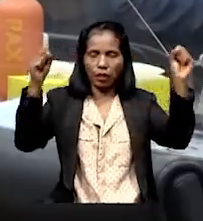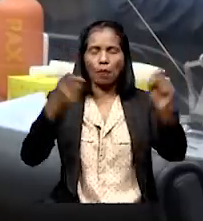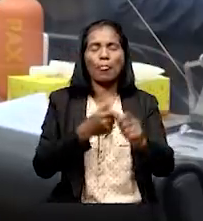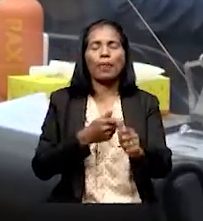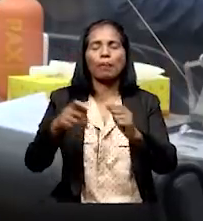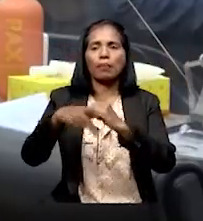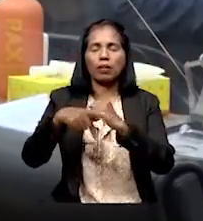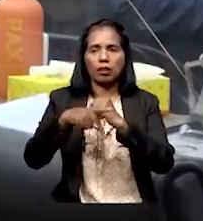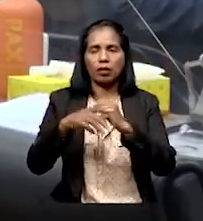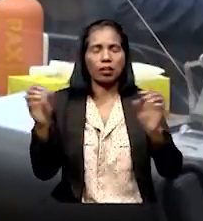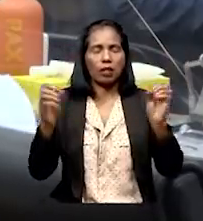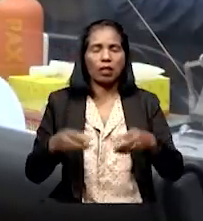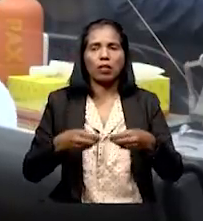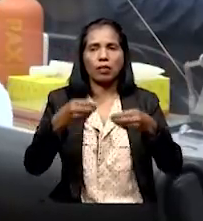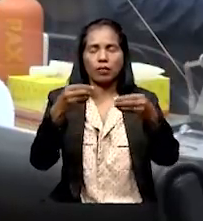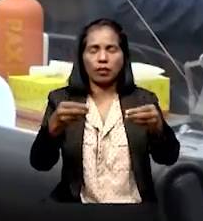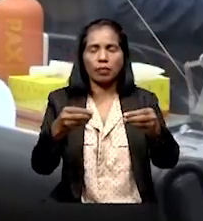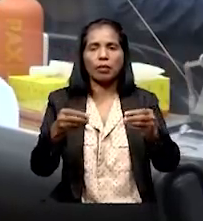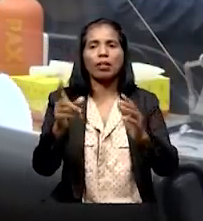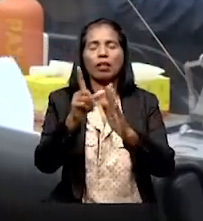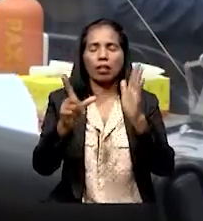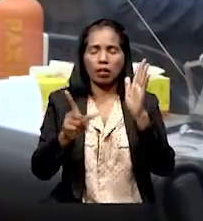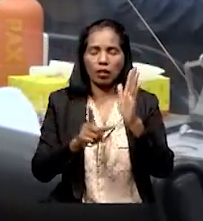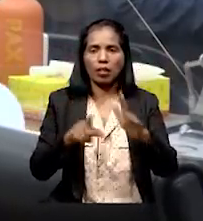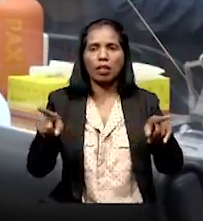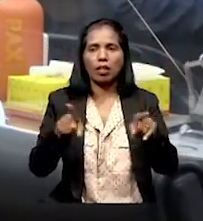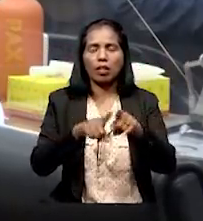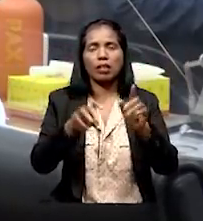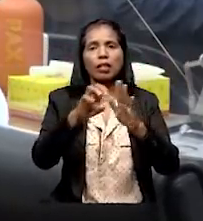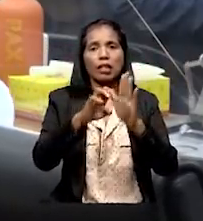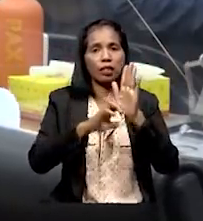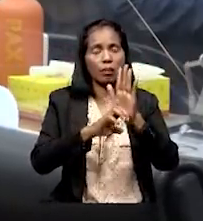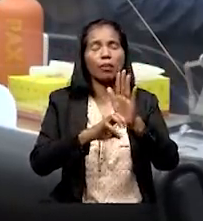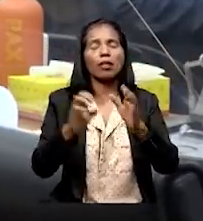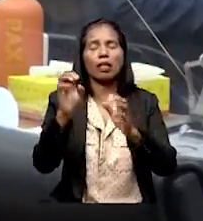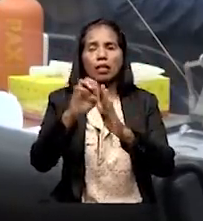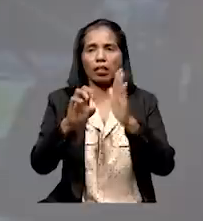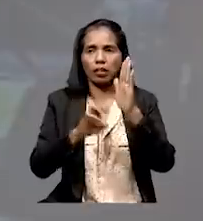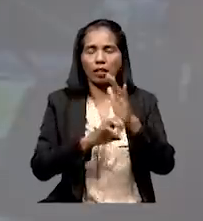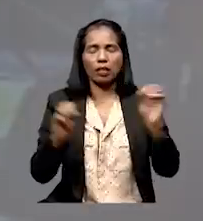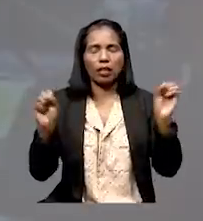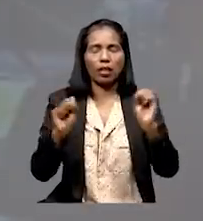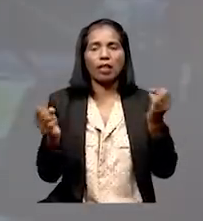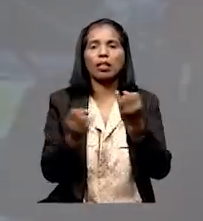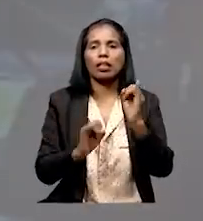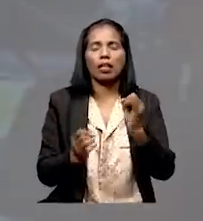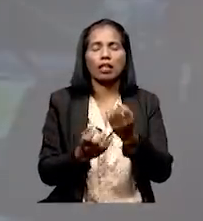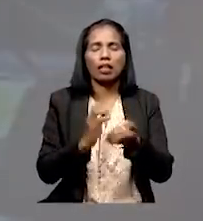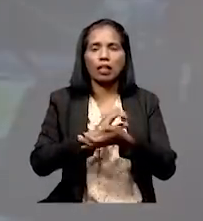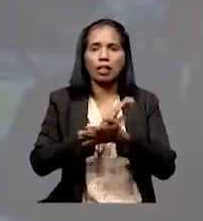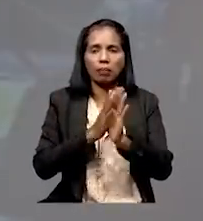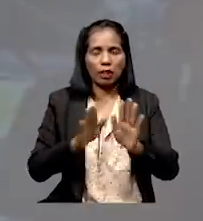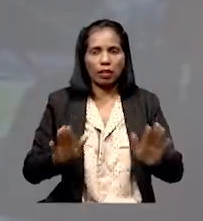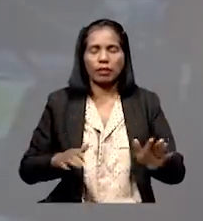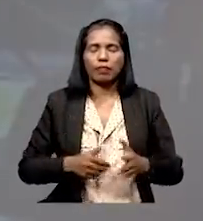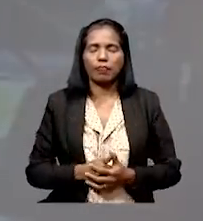la garante funcionamento órgão soberano né bê, no der símbolo Estado, no la garante independente unidade estaduniana. Um candidato que